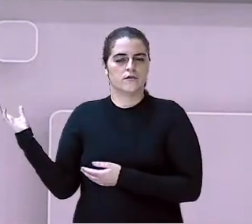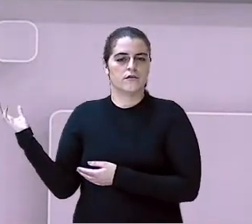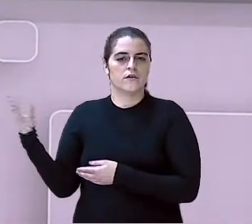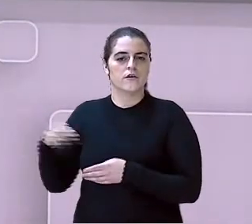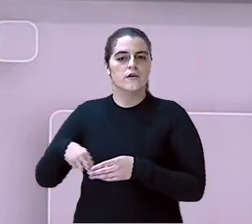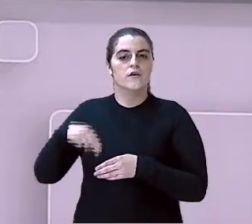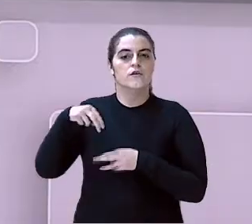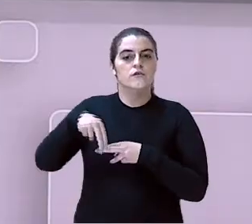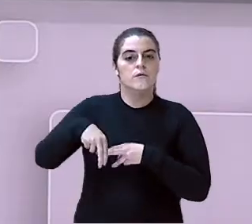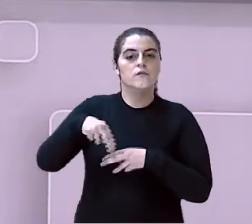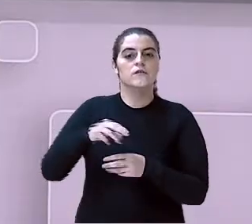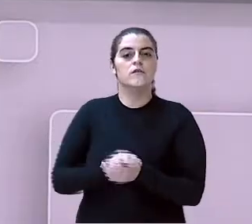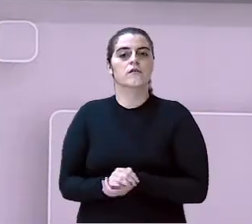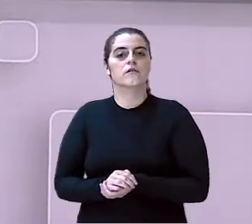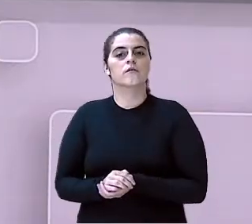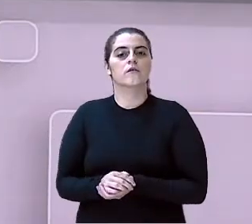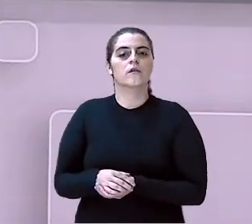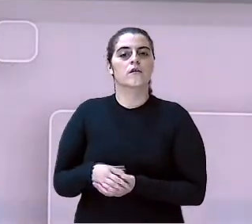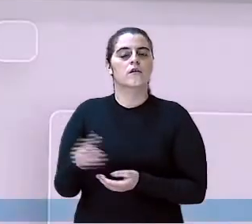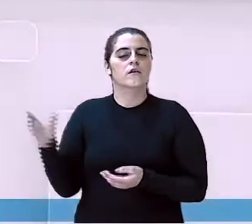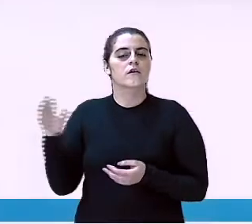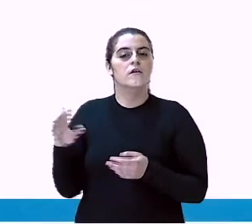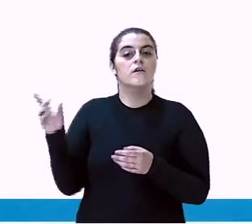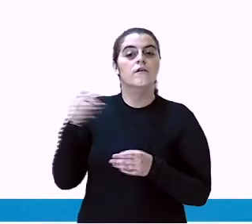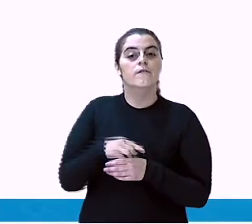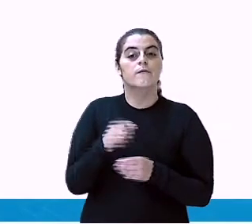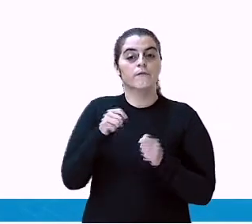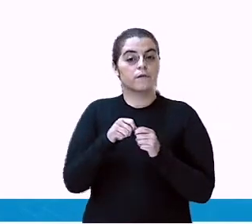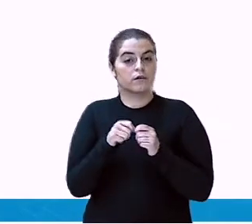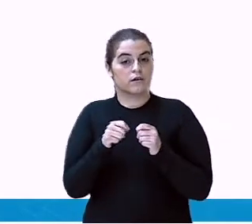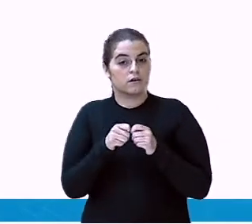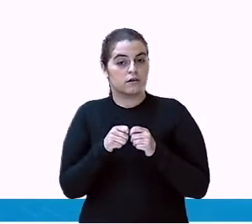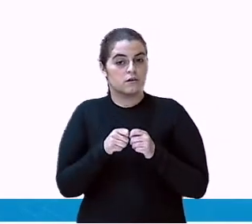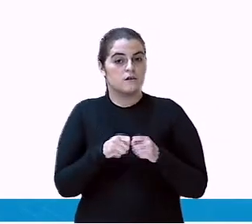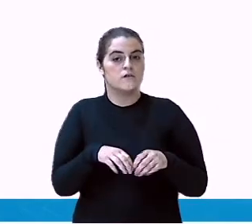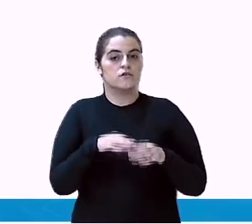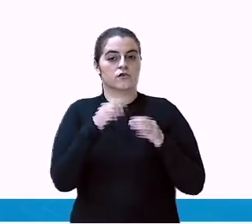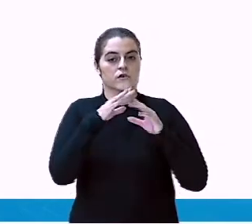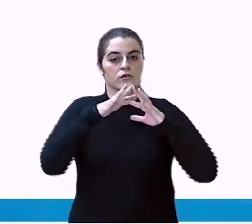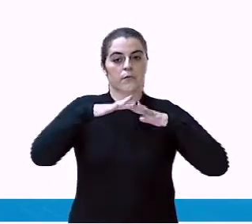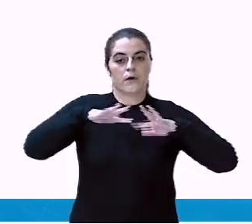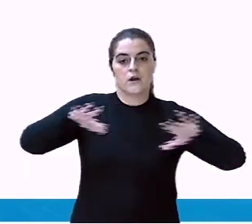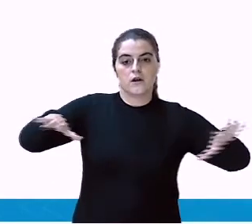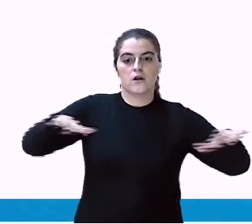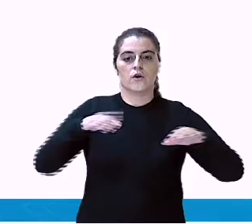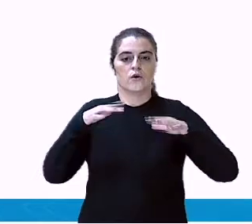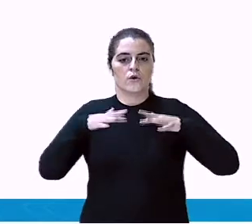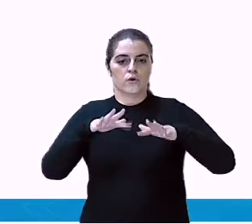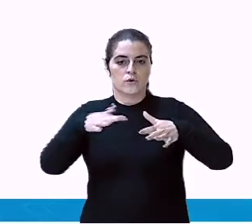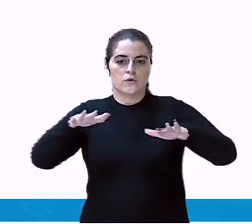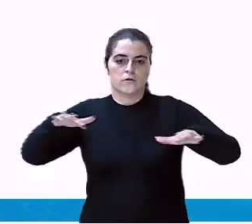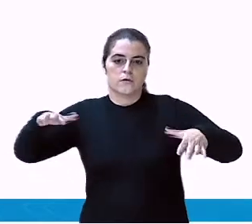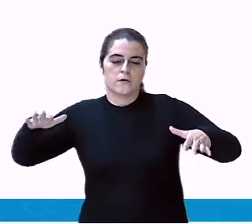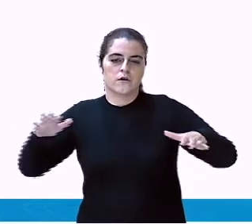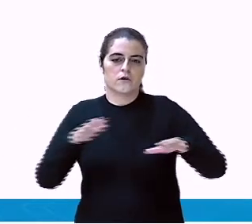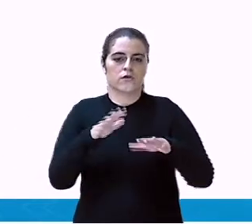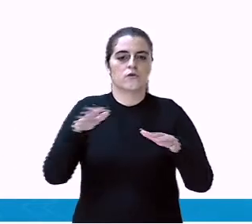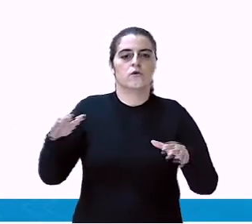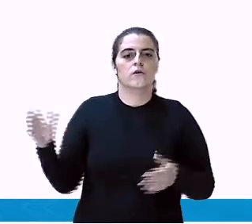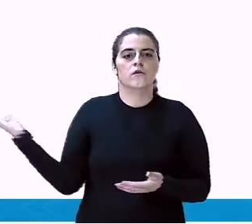obstáculos, como a professora falou, que desviam o som em várias direções, evitando o eco.